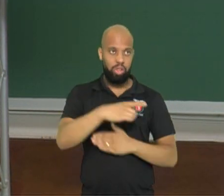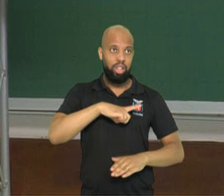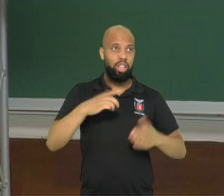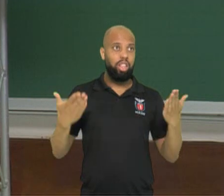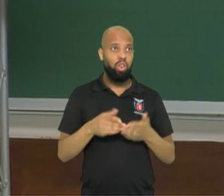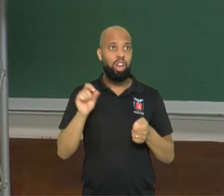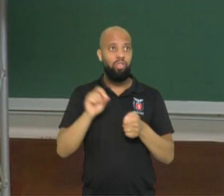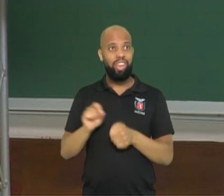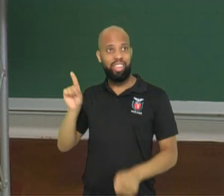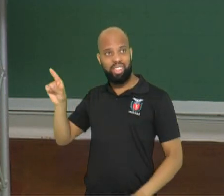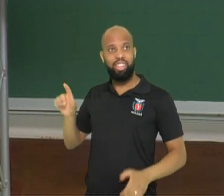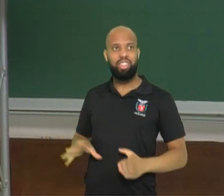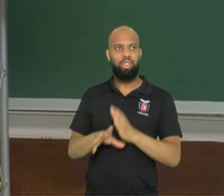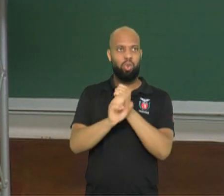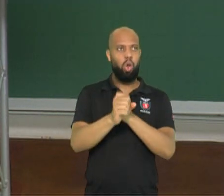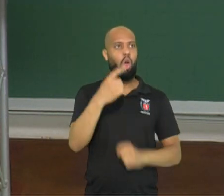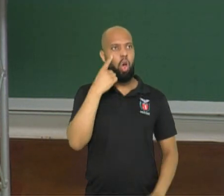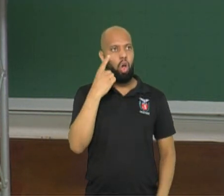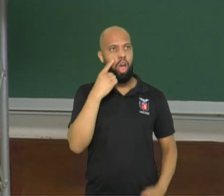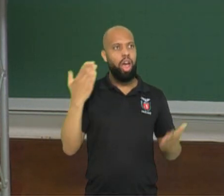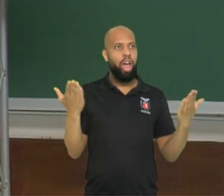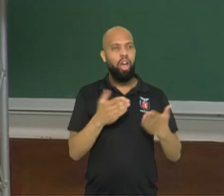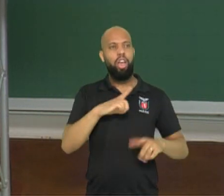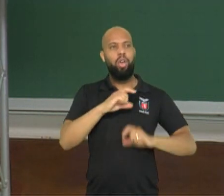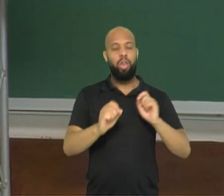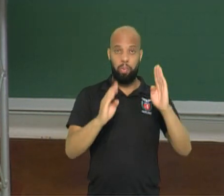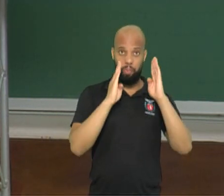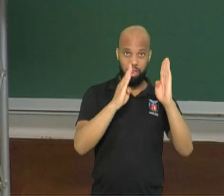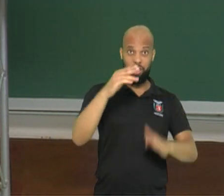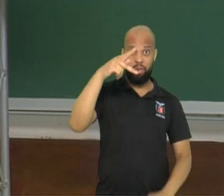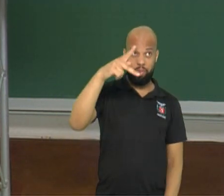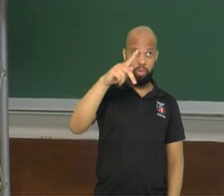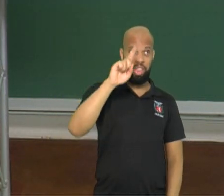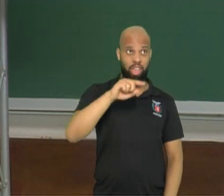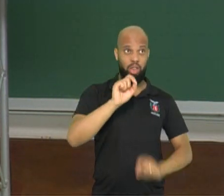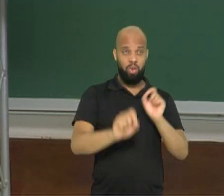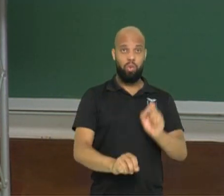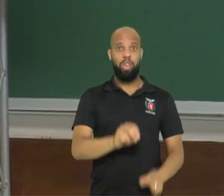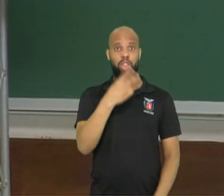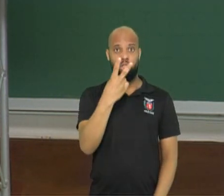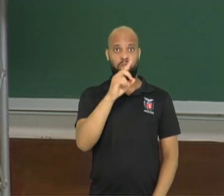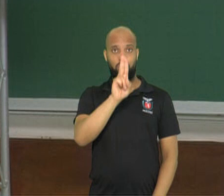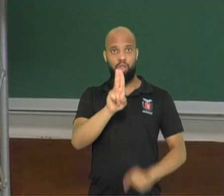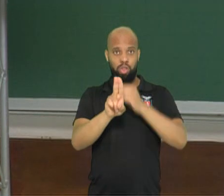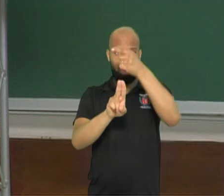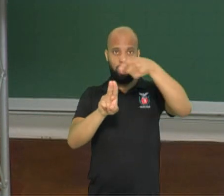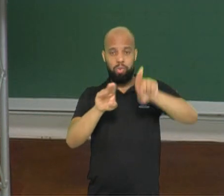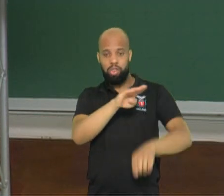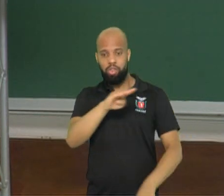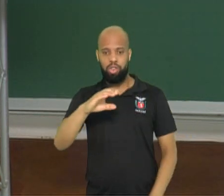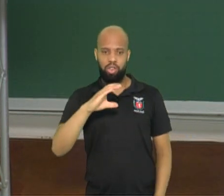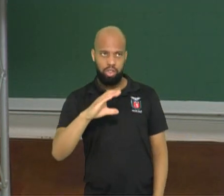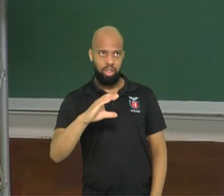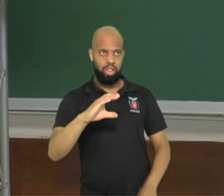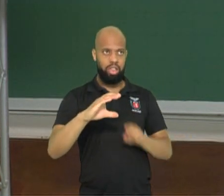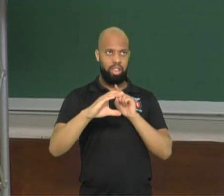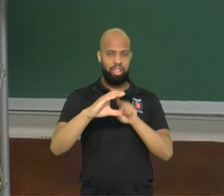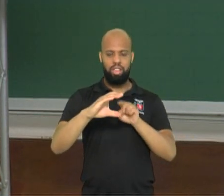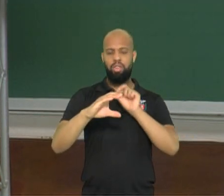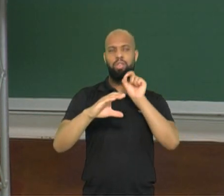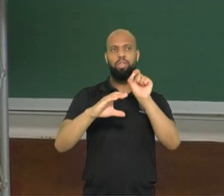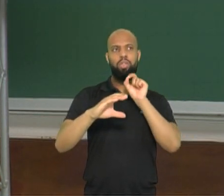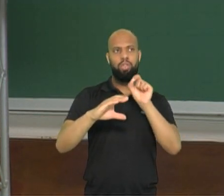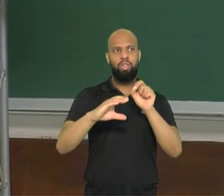essa continha aqui. Vou deixar o período, que é 2π dividido por C. Como o C nosso